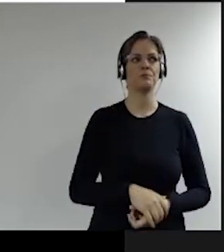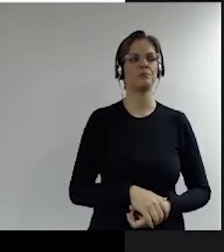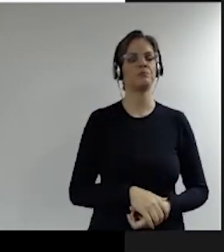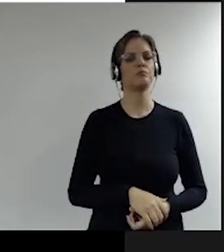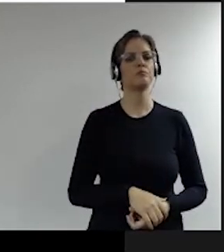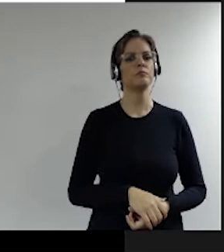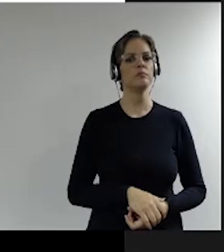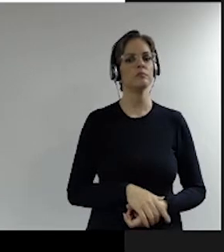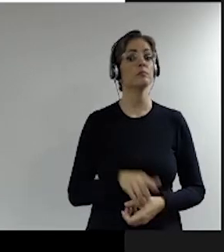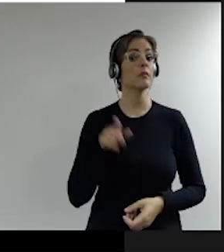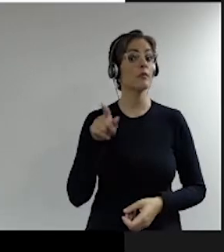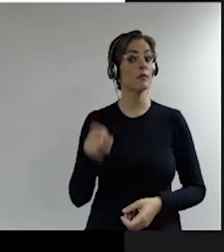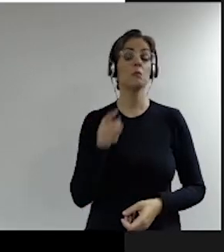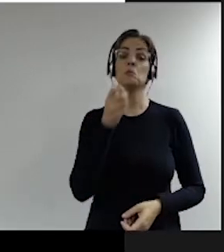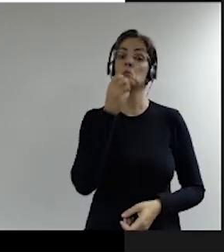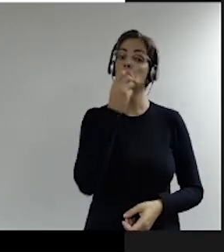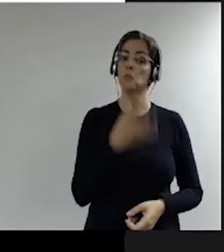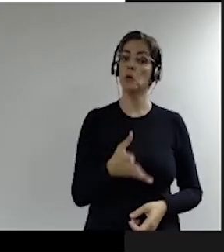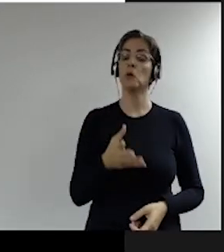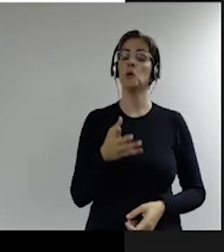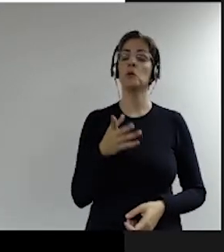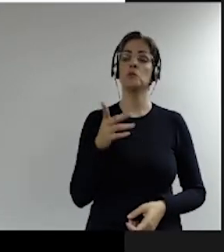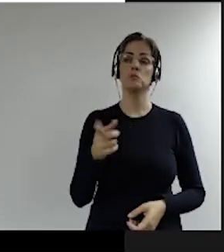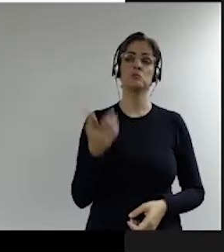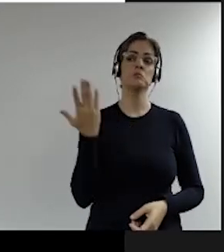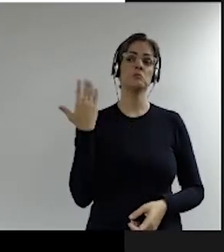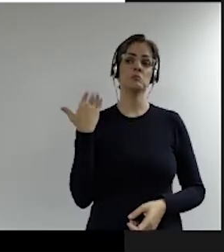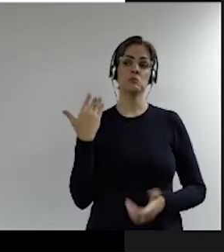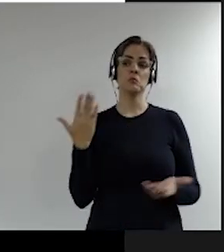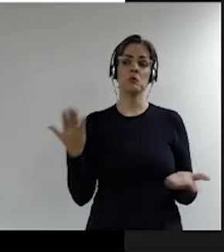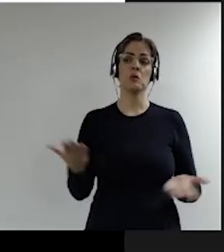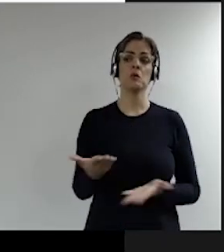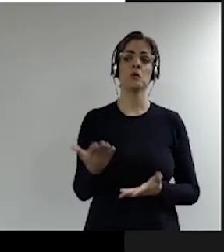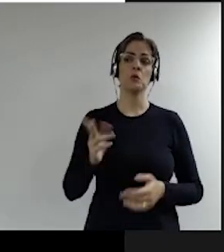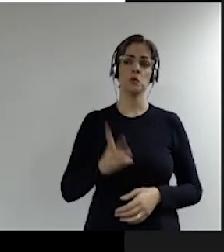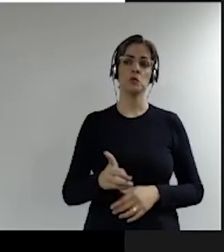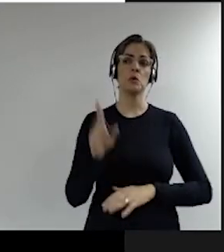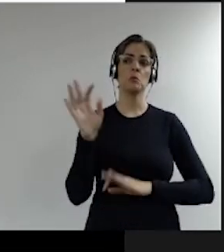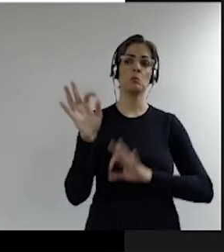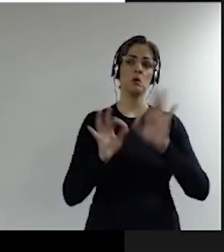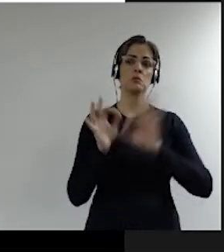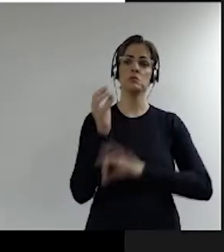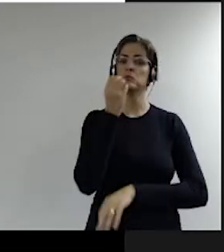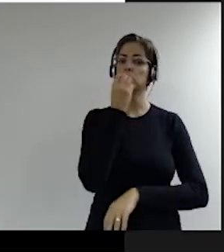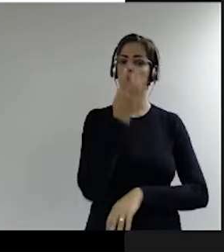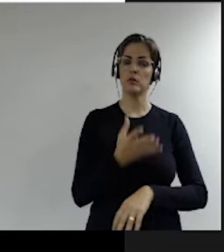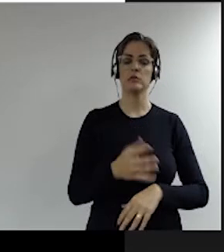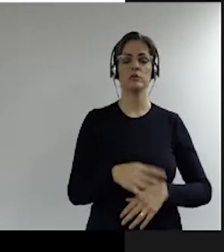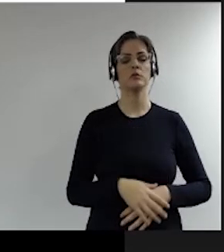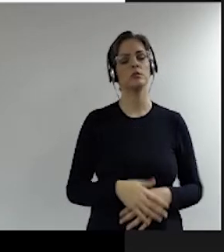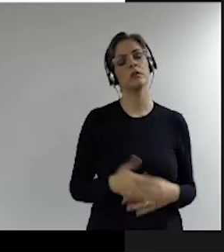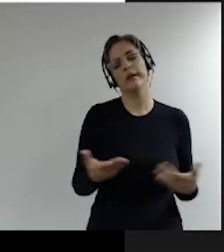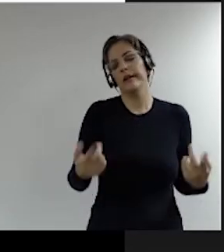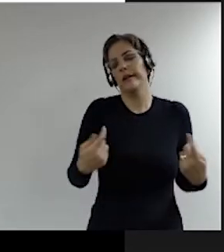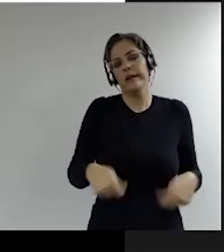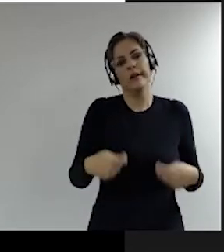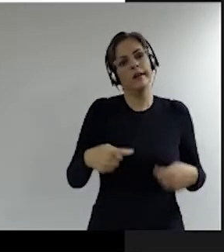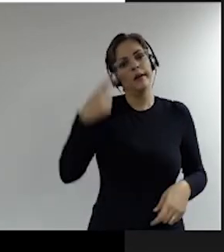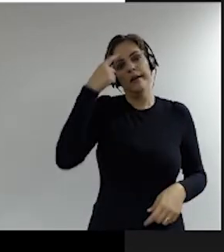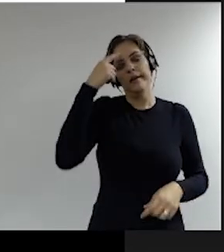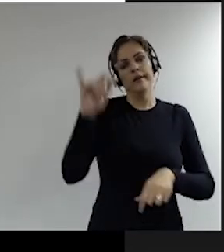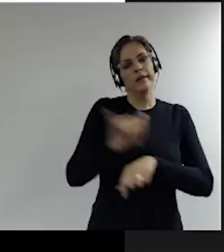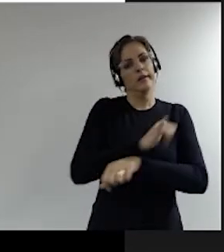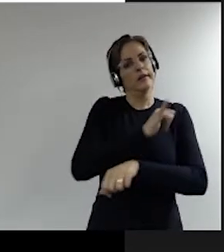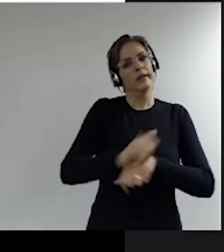foi está sendo bem planejado. Então, pensar numa estratégia de retorno